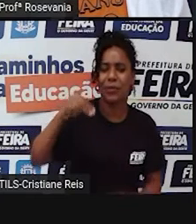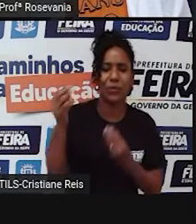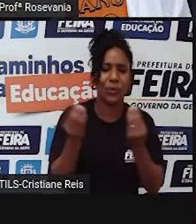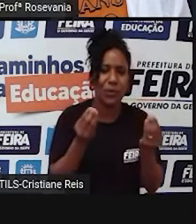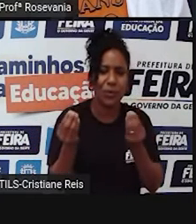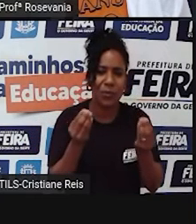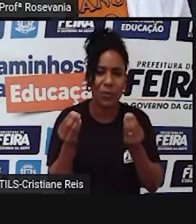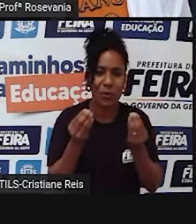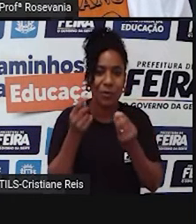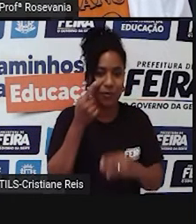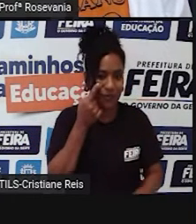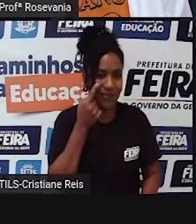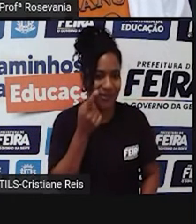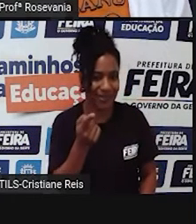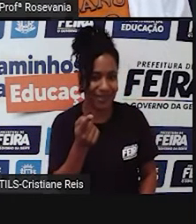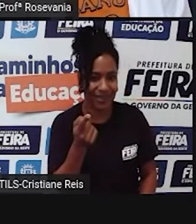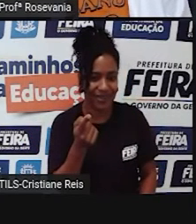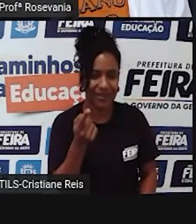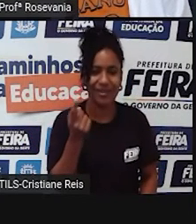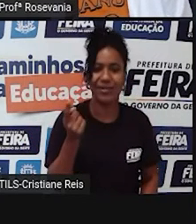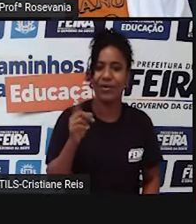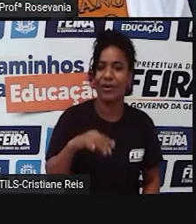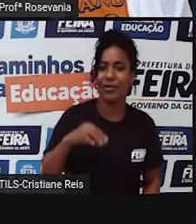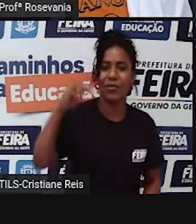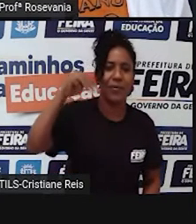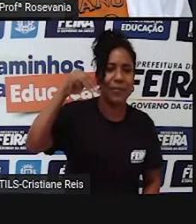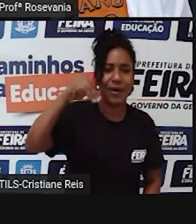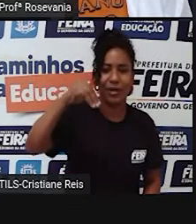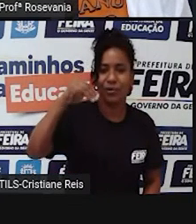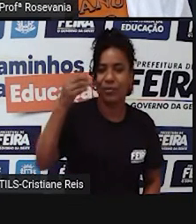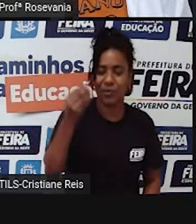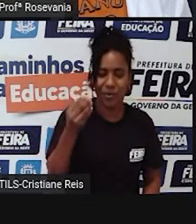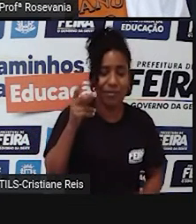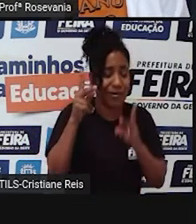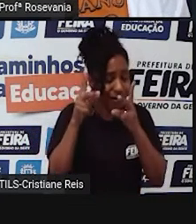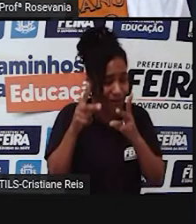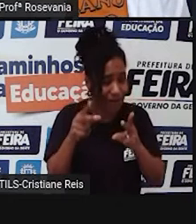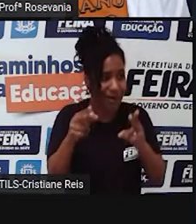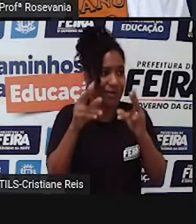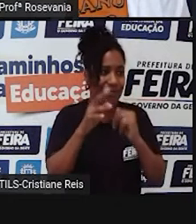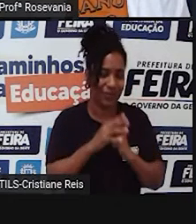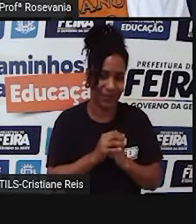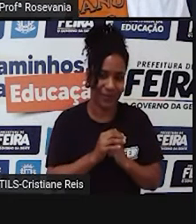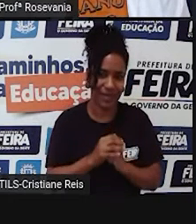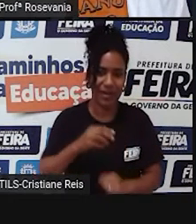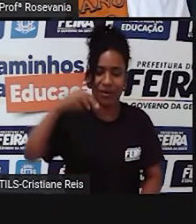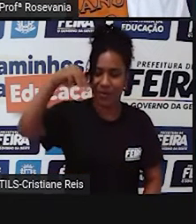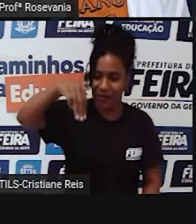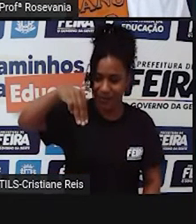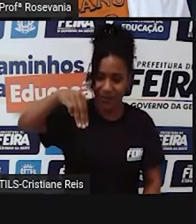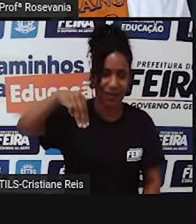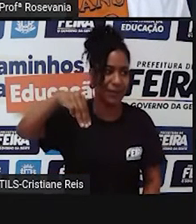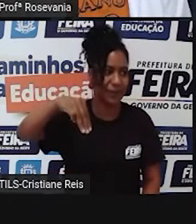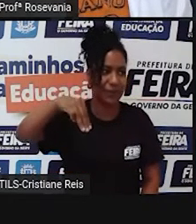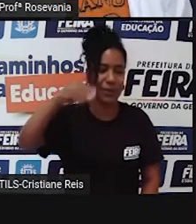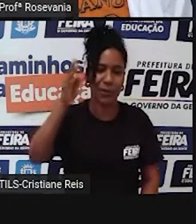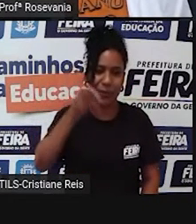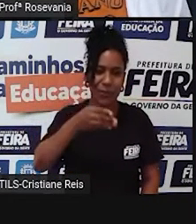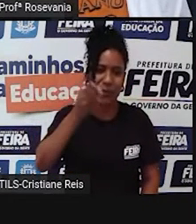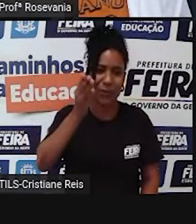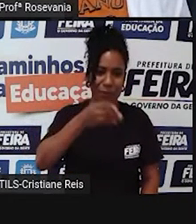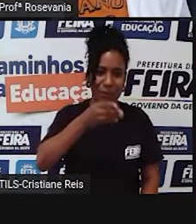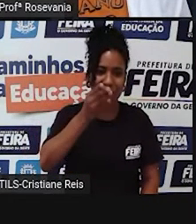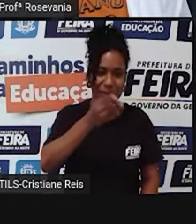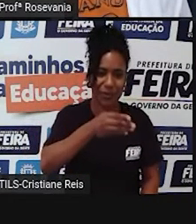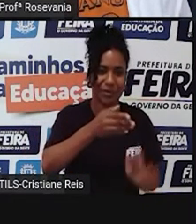Olha aqui cortando, tá vendo? Como é que eu faço isso com o metro? A mesma coisa. Eu vou cortar três casinhas para